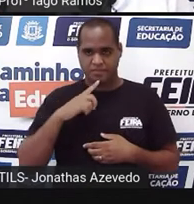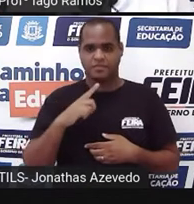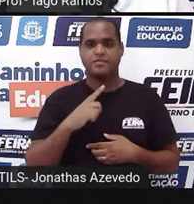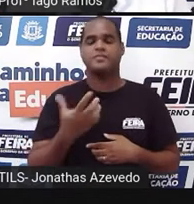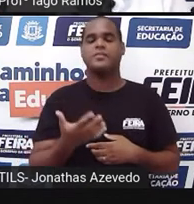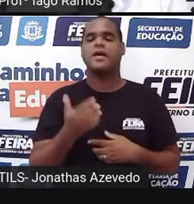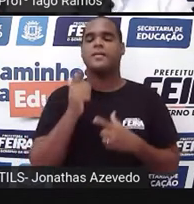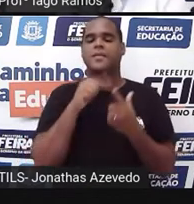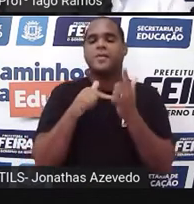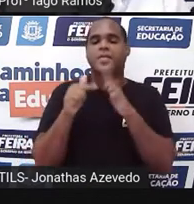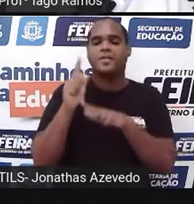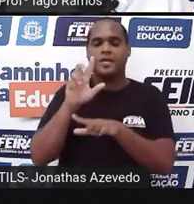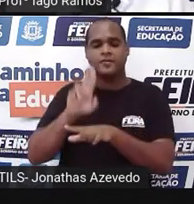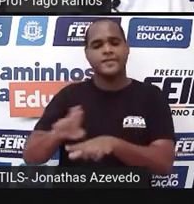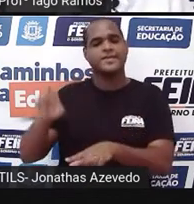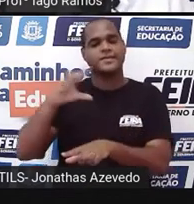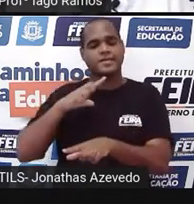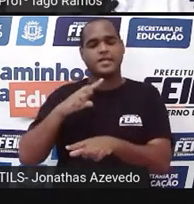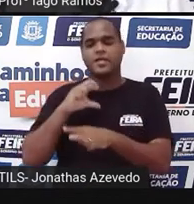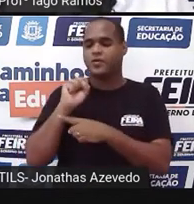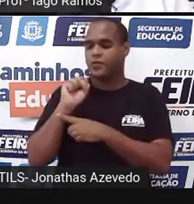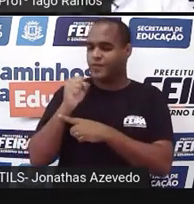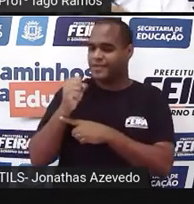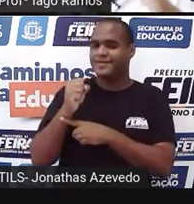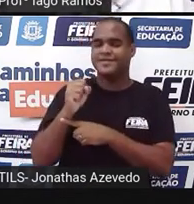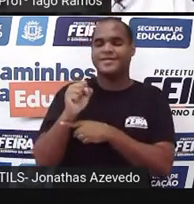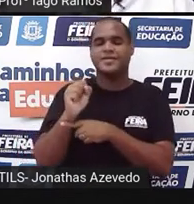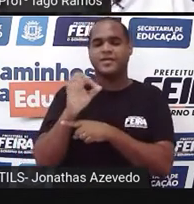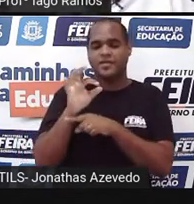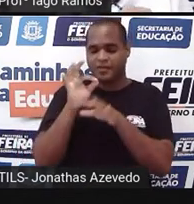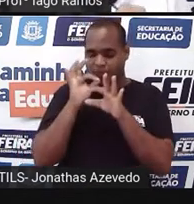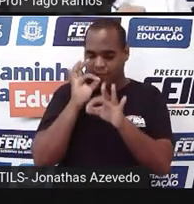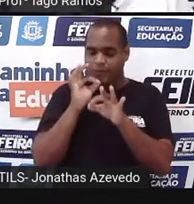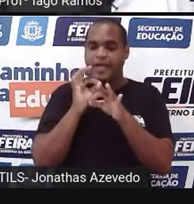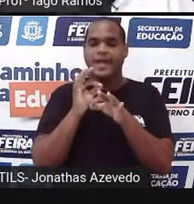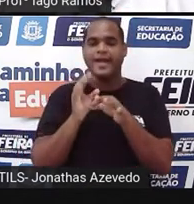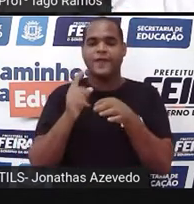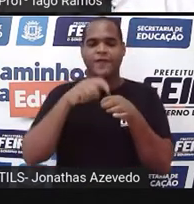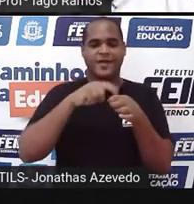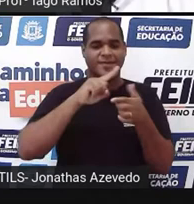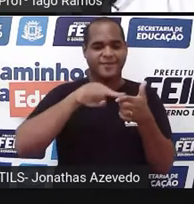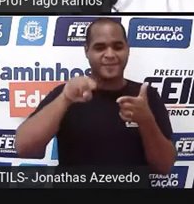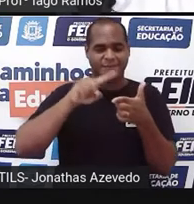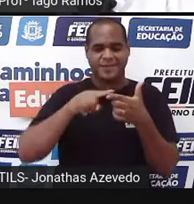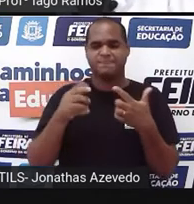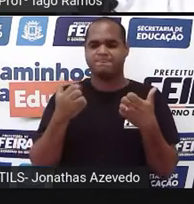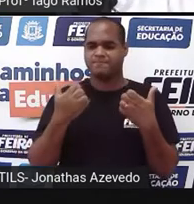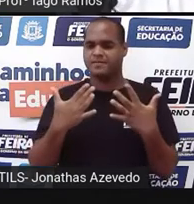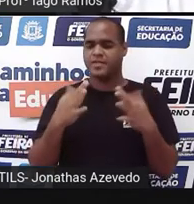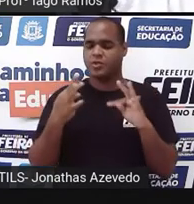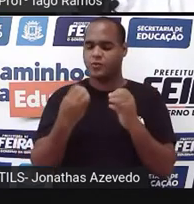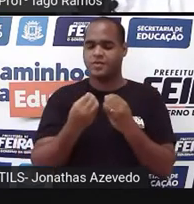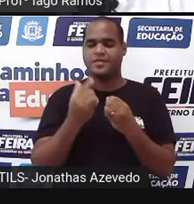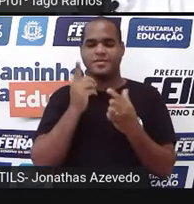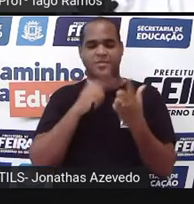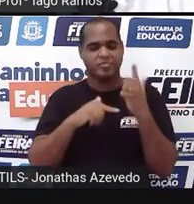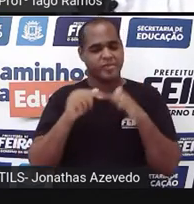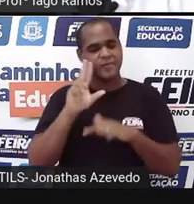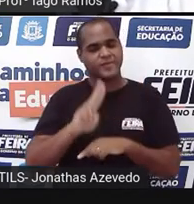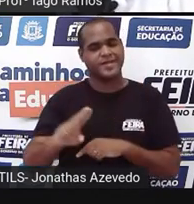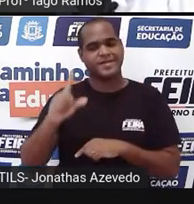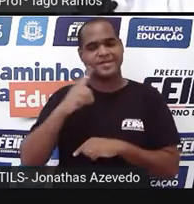a gente consegue usar oito Canudos tá bom voltando para o problema ao todo foram